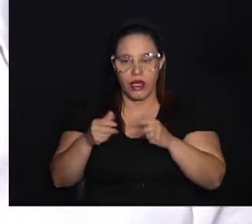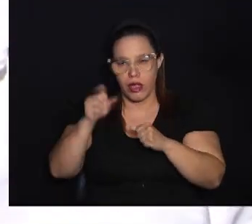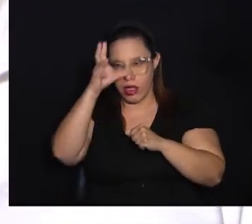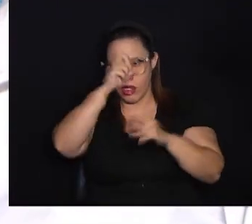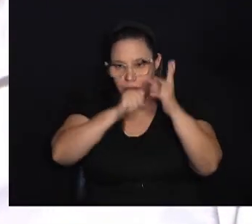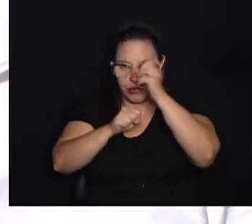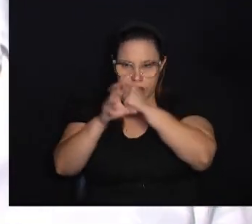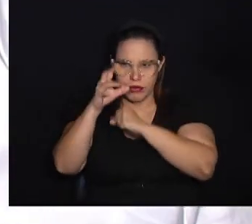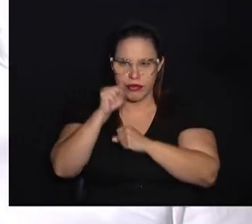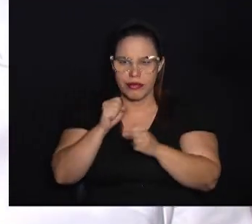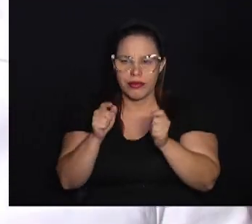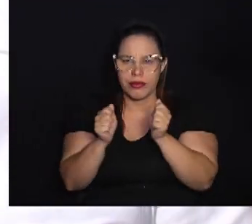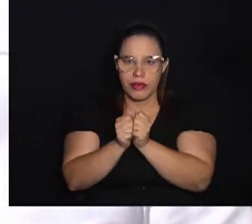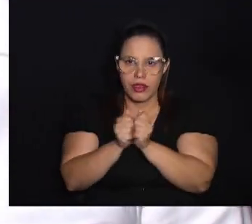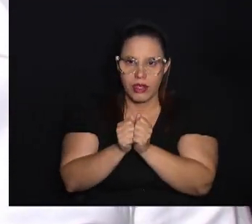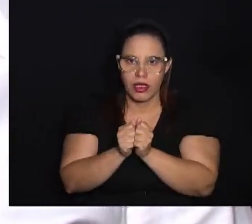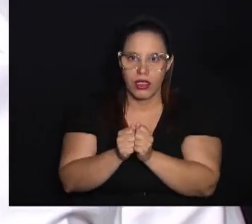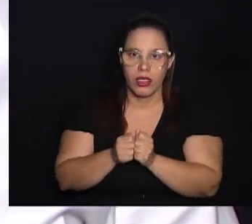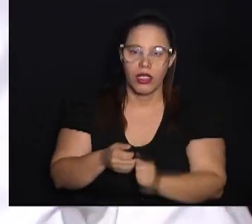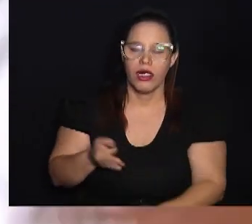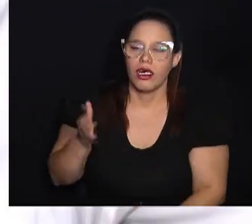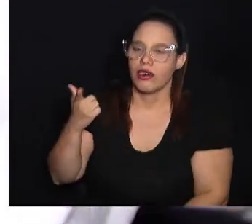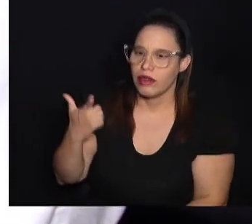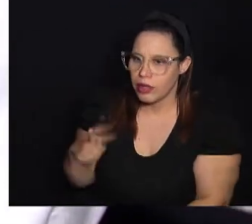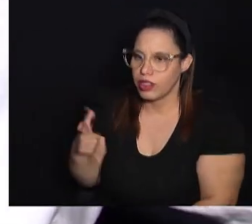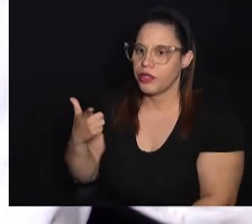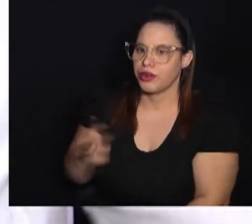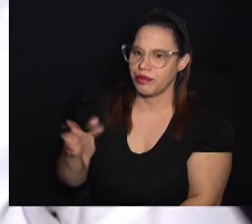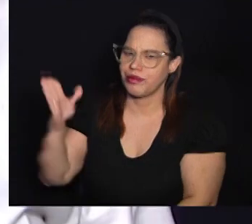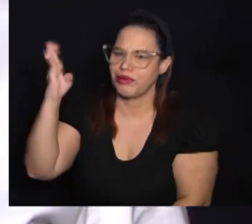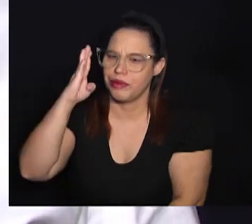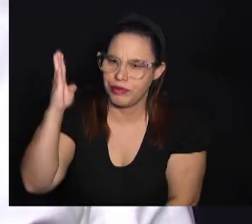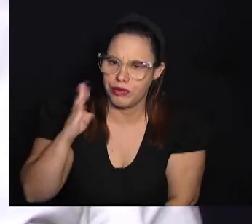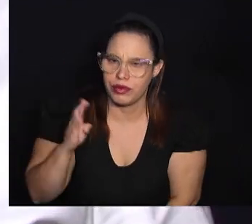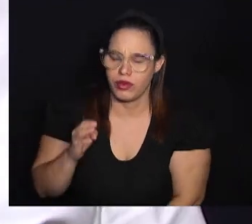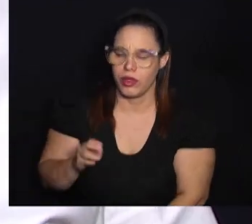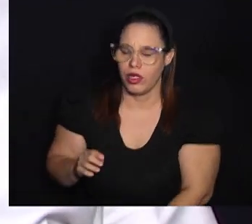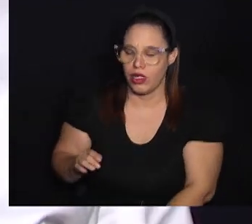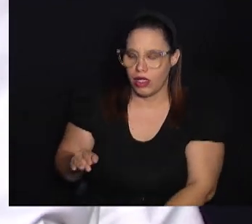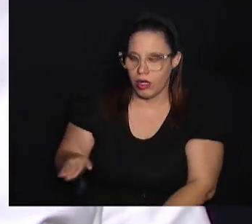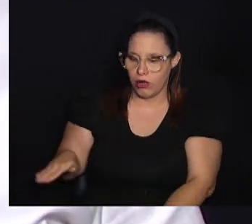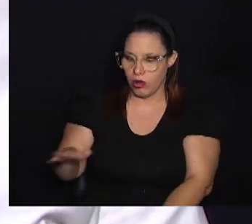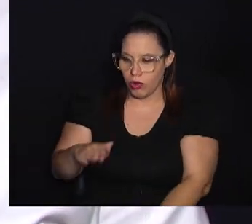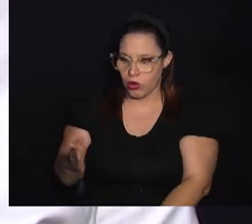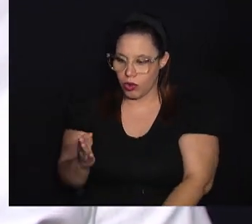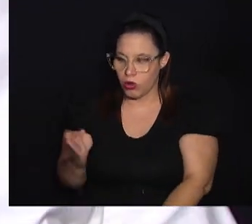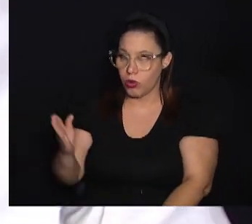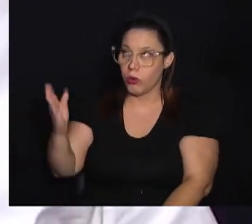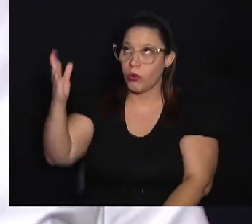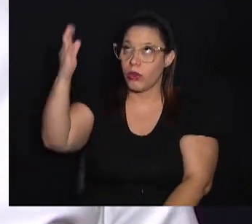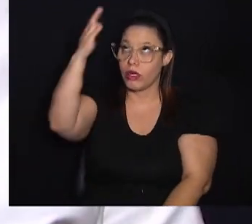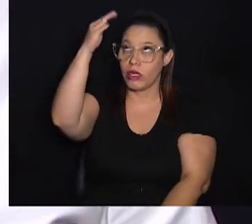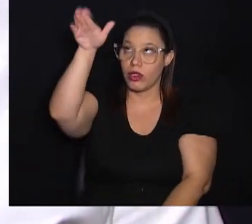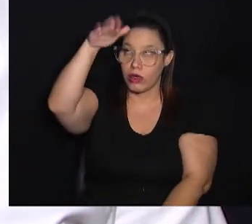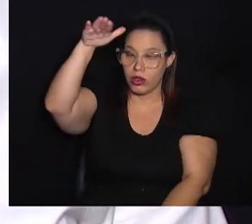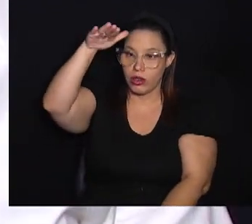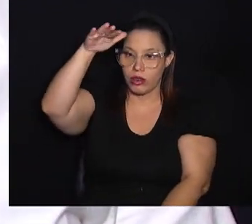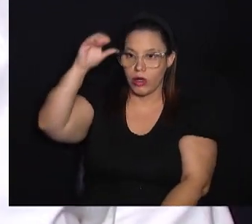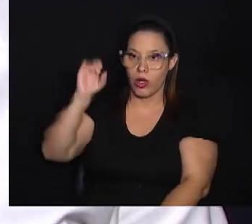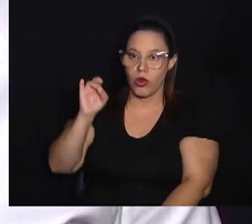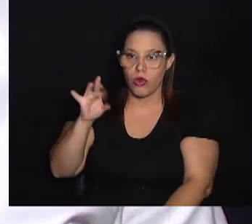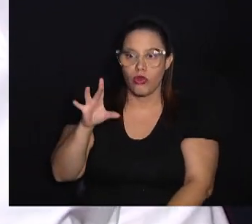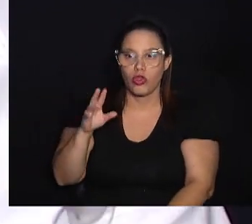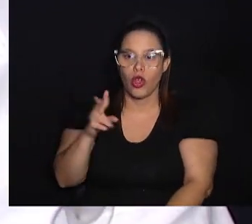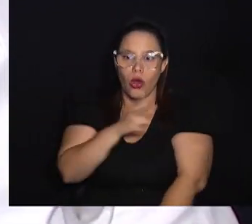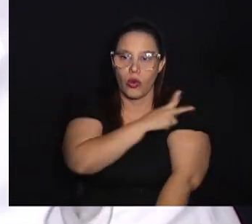É fundamental, tem que se repetir no Brasil inteiro. Do sul ao norte, a gente precisa enxergar que somente os